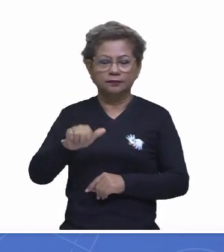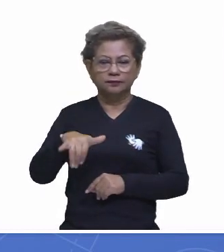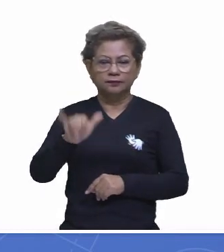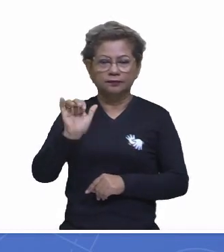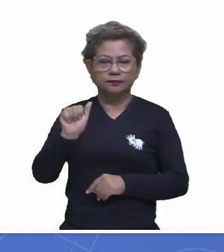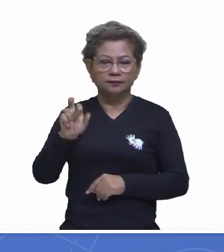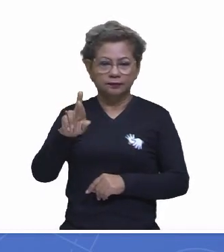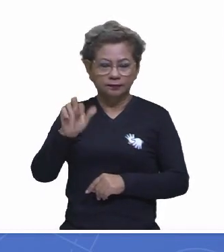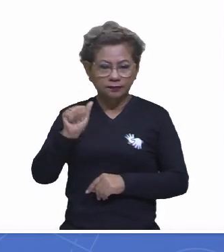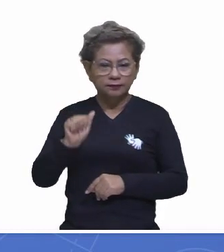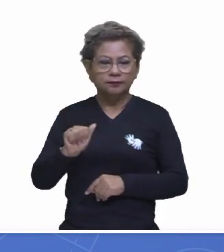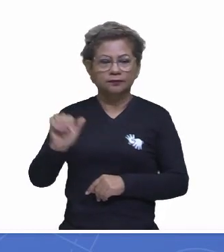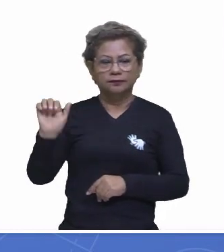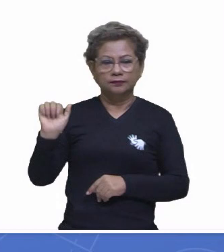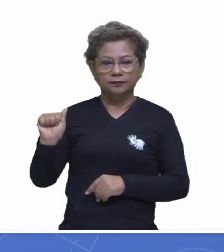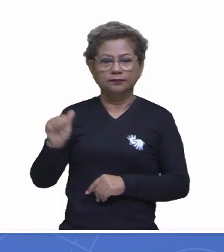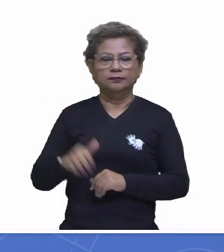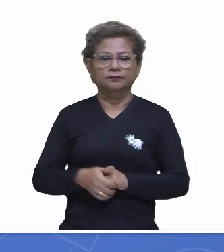A.